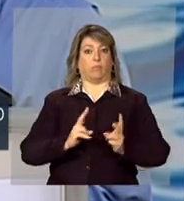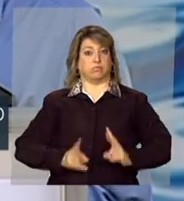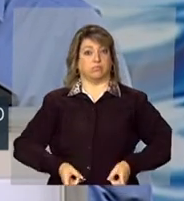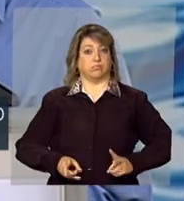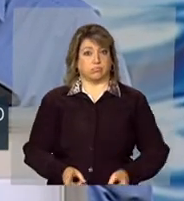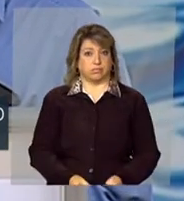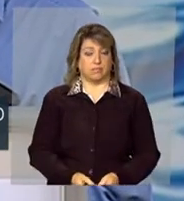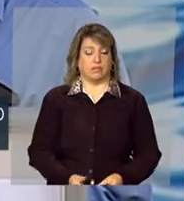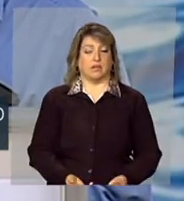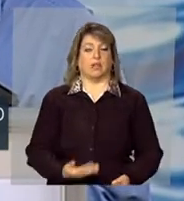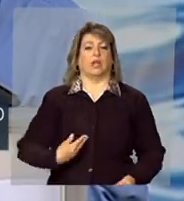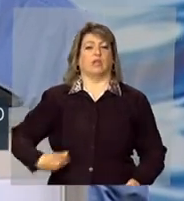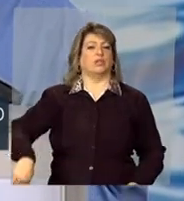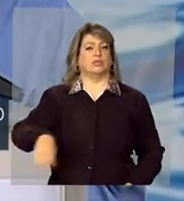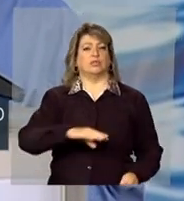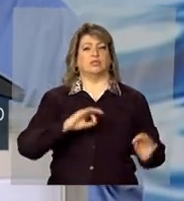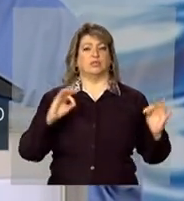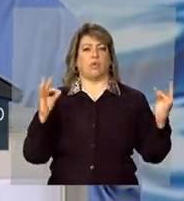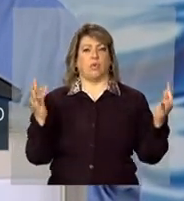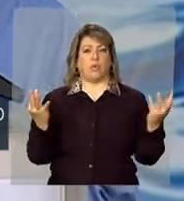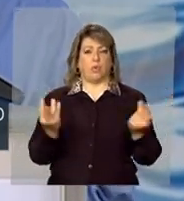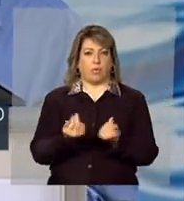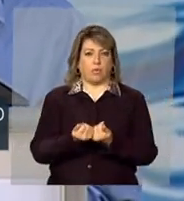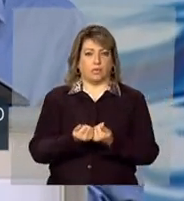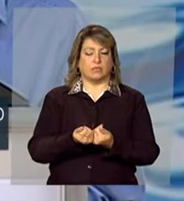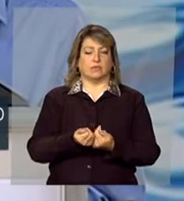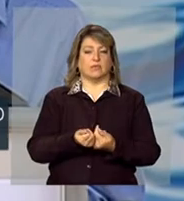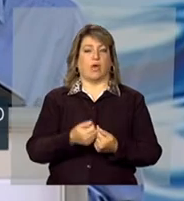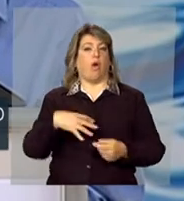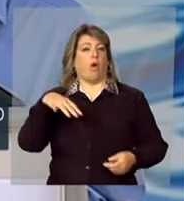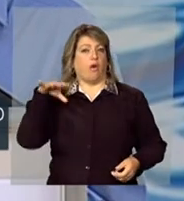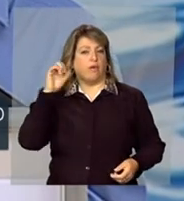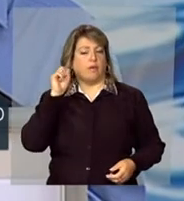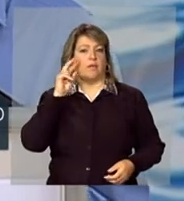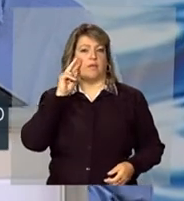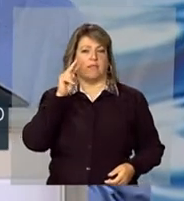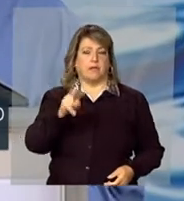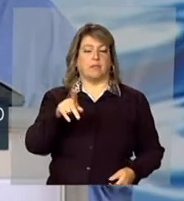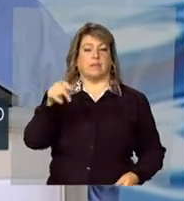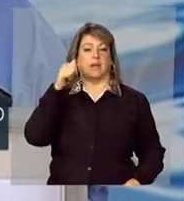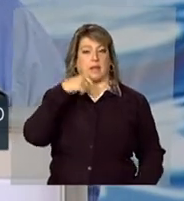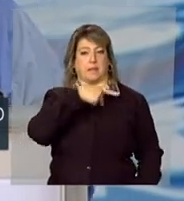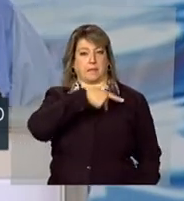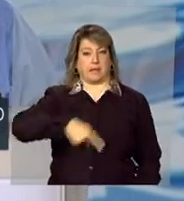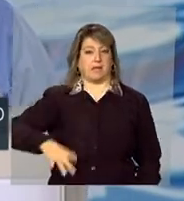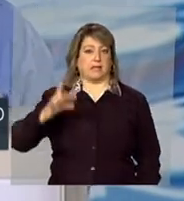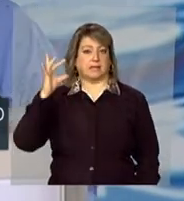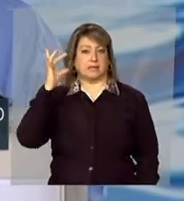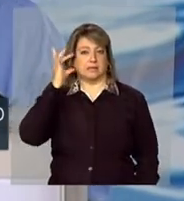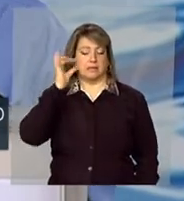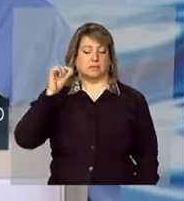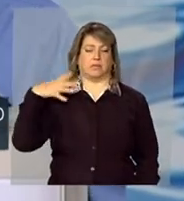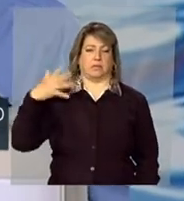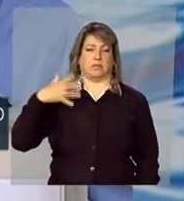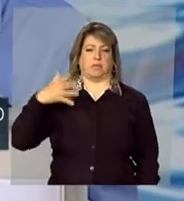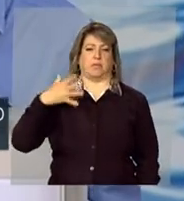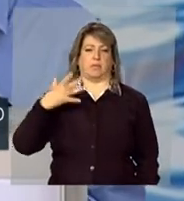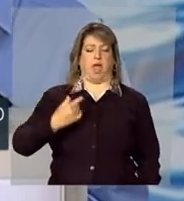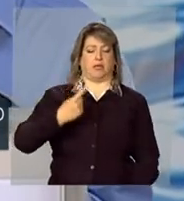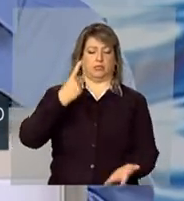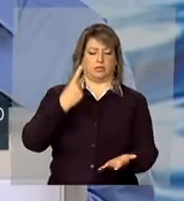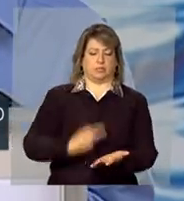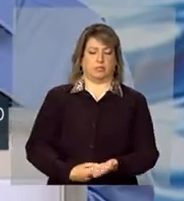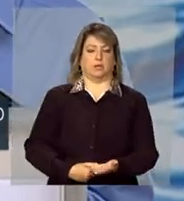todos nós ouvimos e assistimos a presidenta Dilma assumir um compromisso com